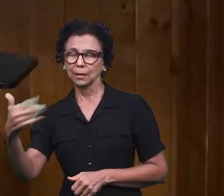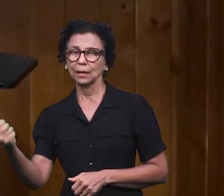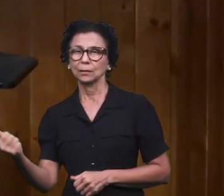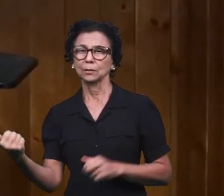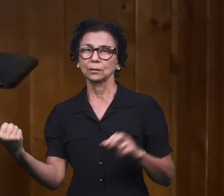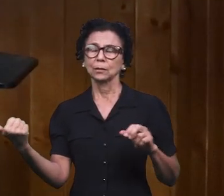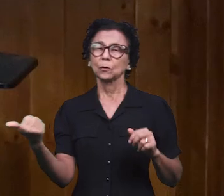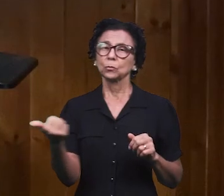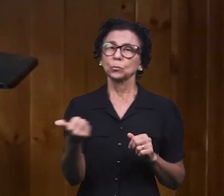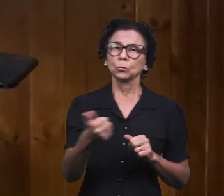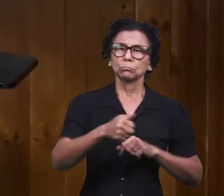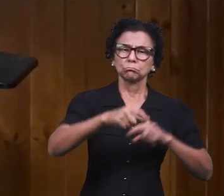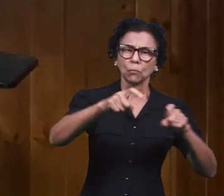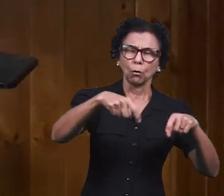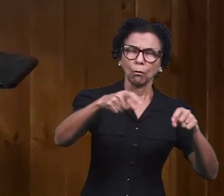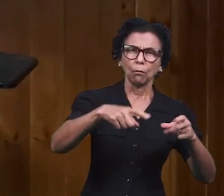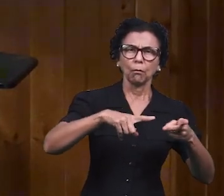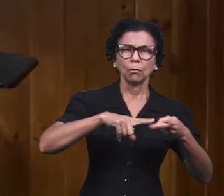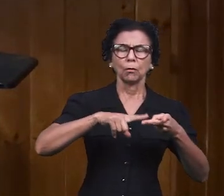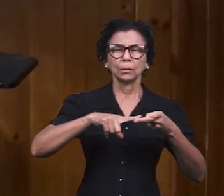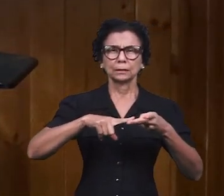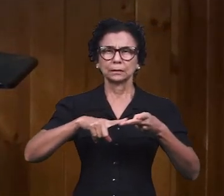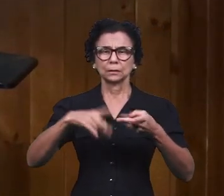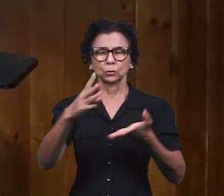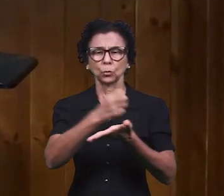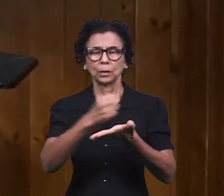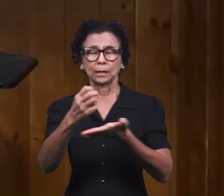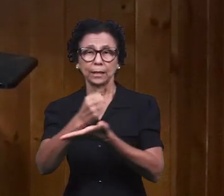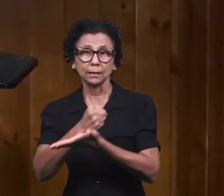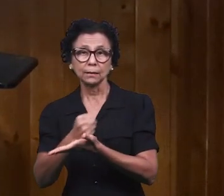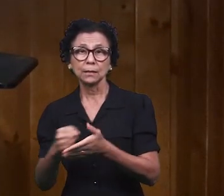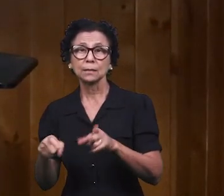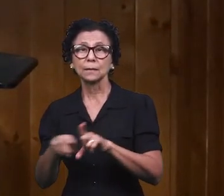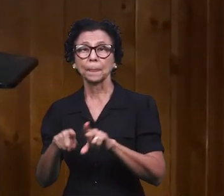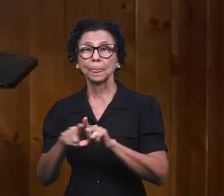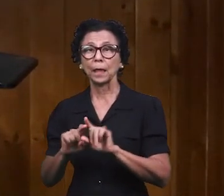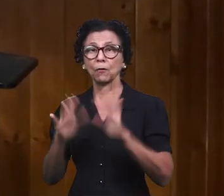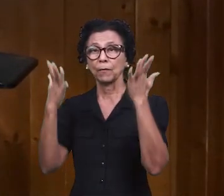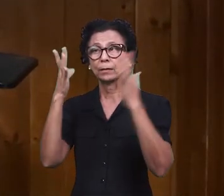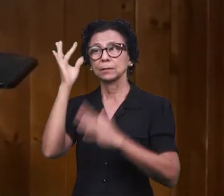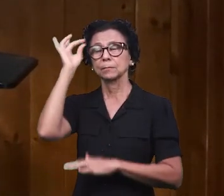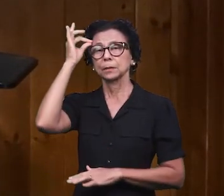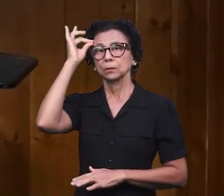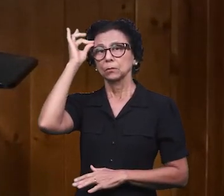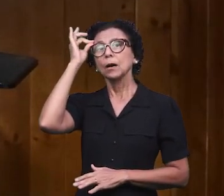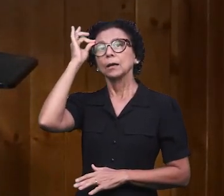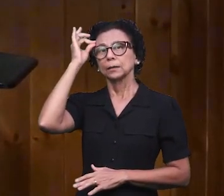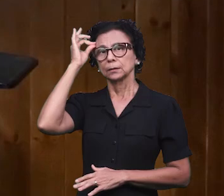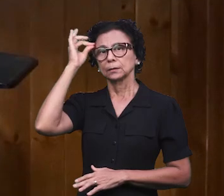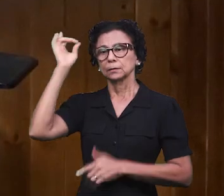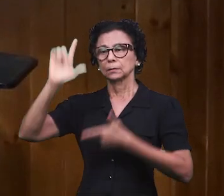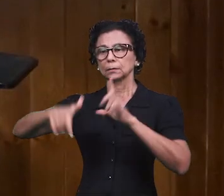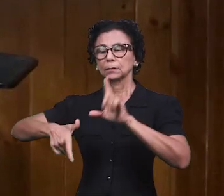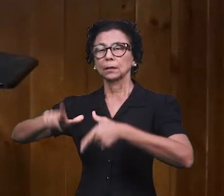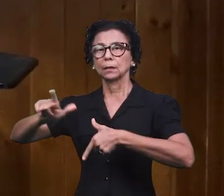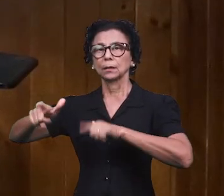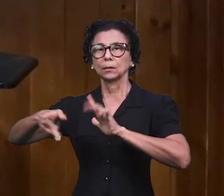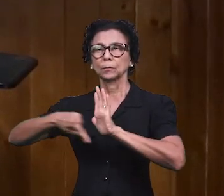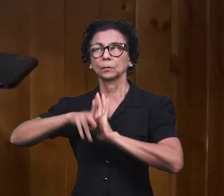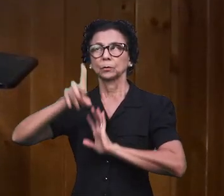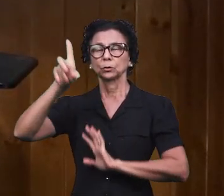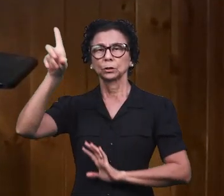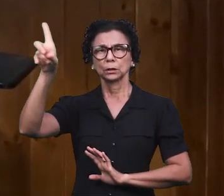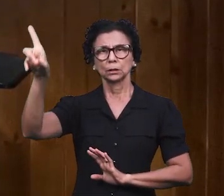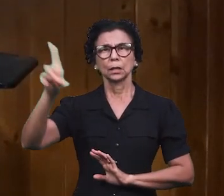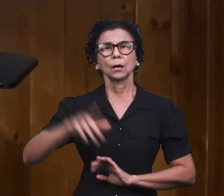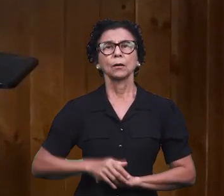agrícola e nos eventos espirituais do povo judeu. Essas festas faziam parte do